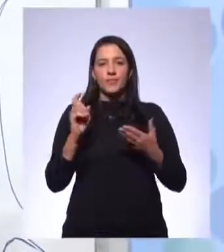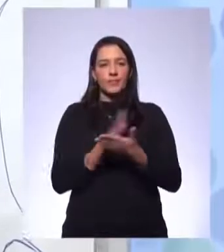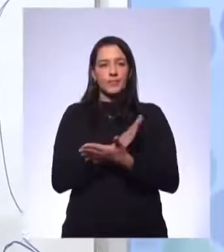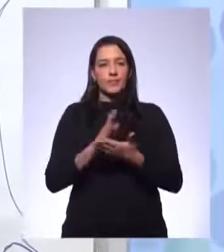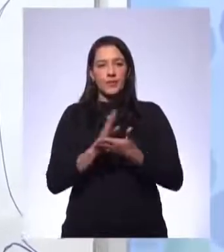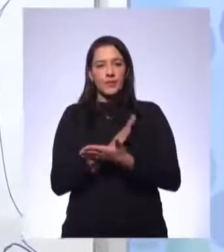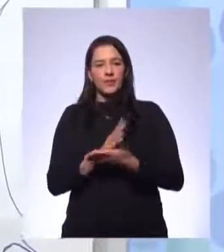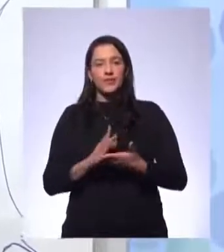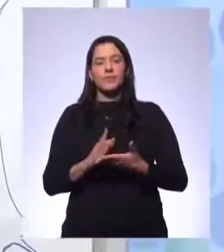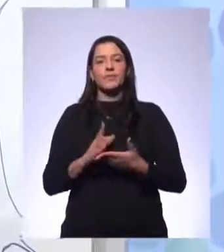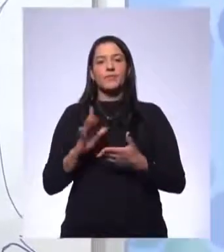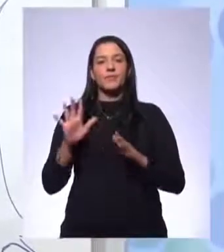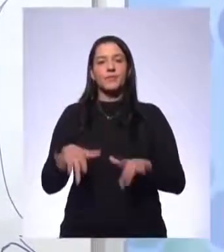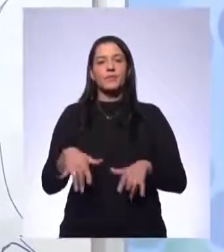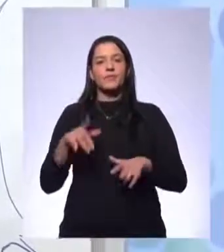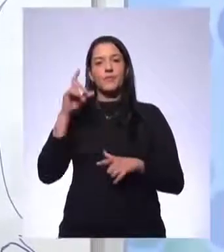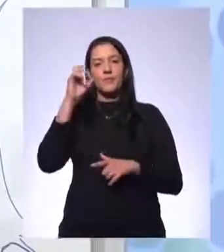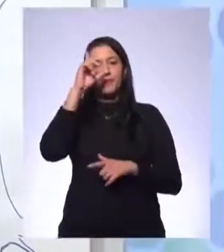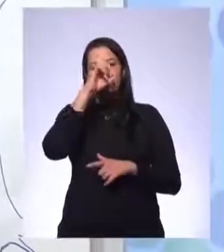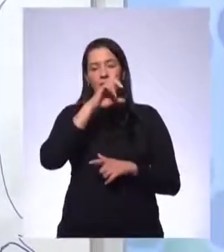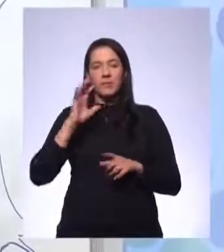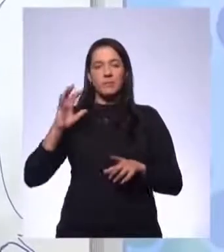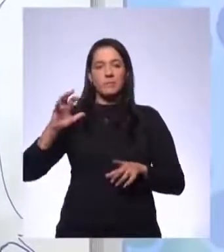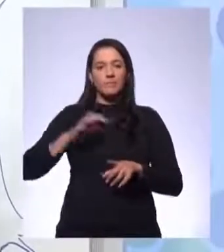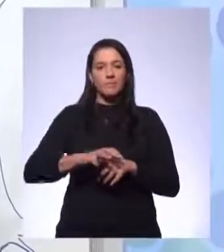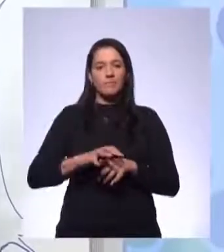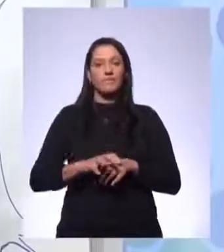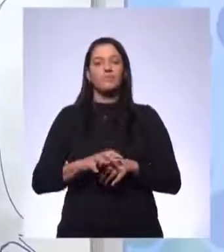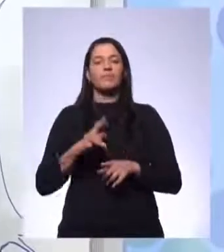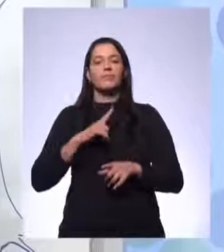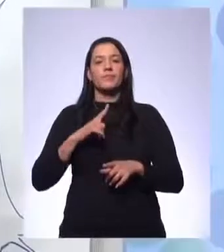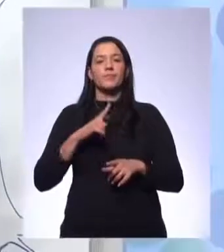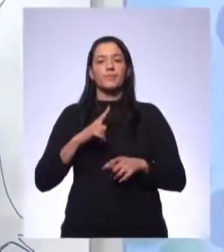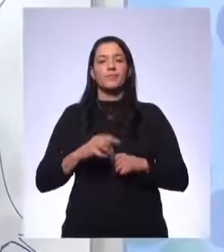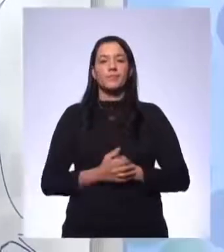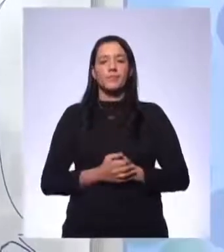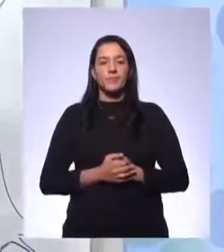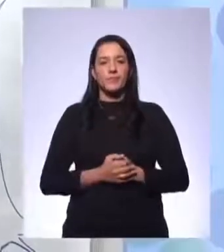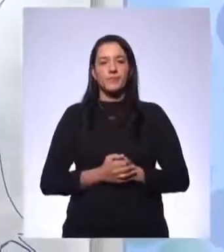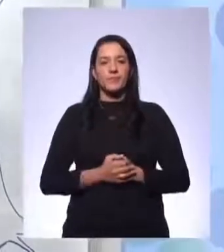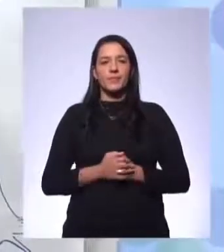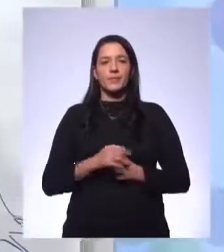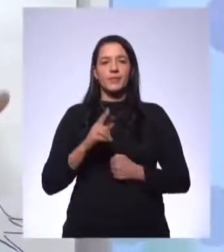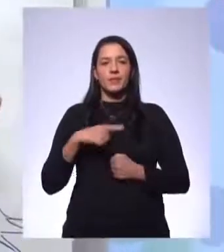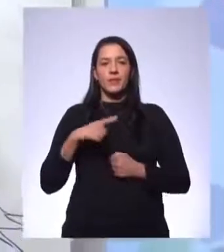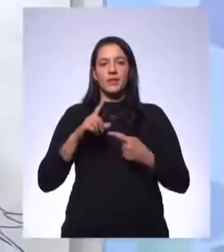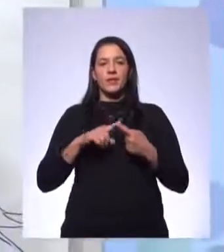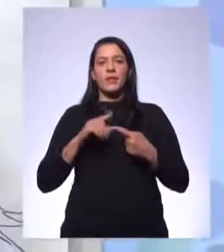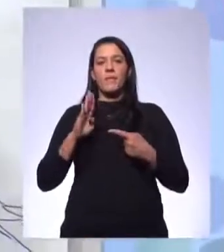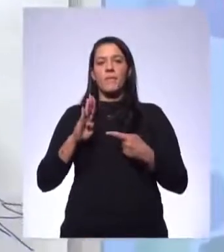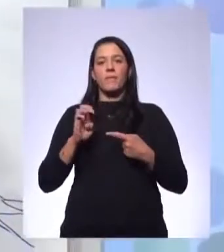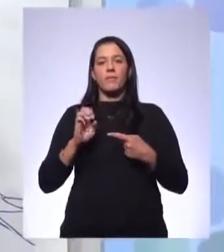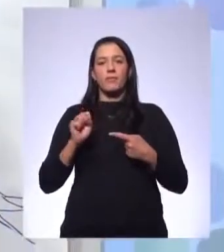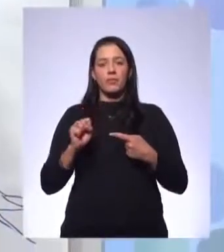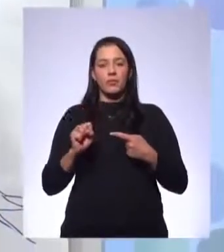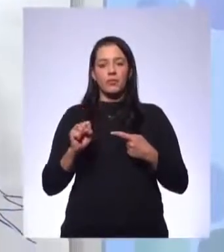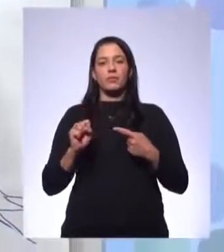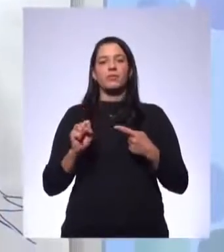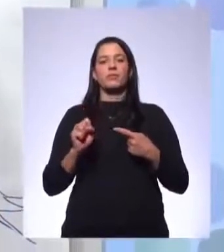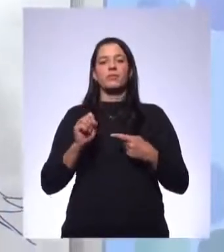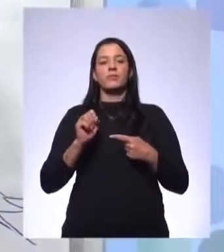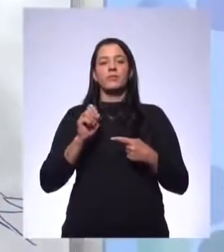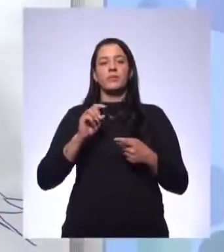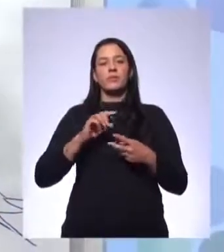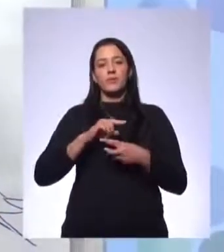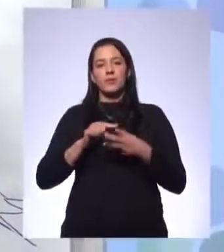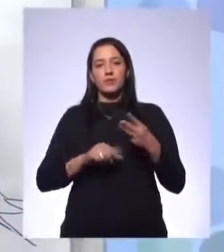num estado que a gente chama de supercondensado, que é o estado de Bose-Einstein. Então você tem o estado de Bose-Einstein, sólido, líquido,